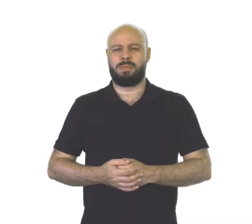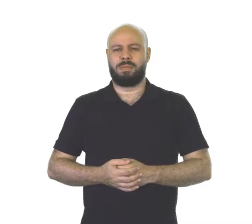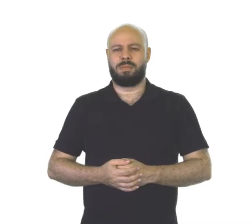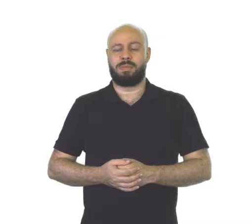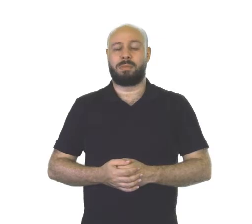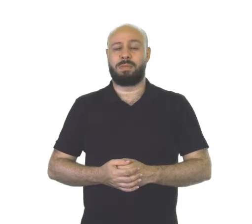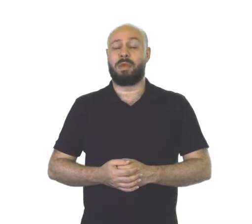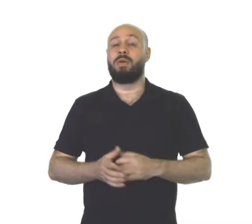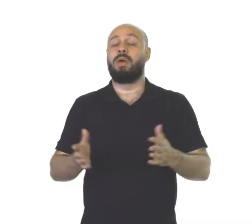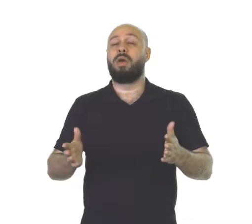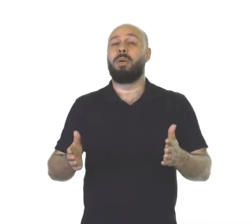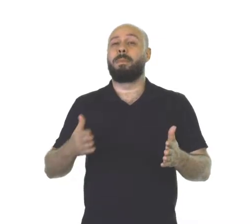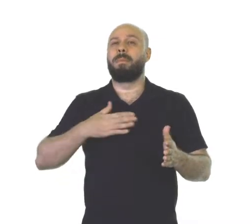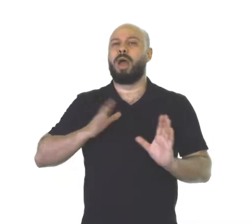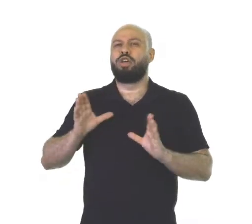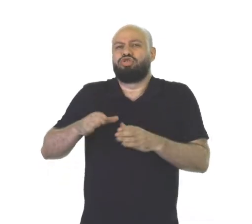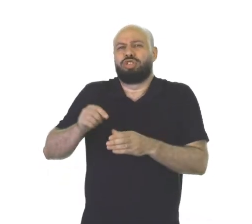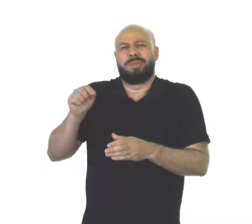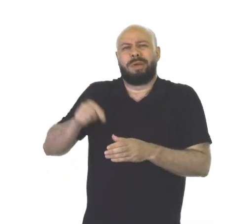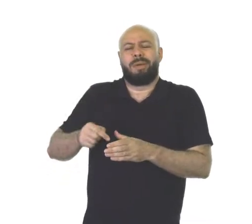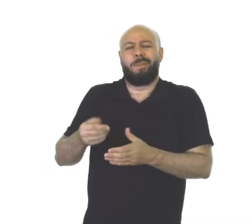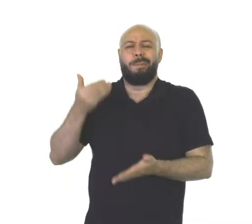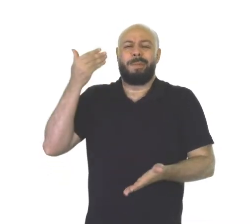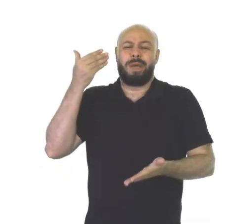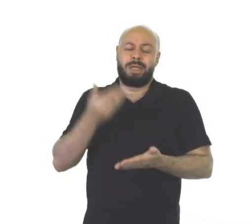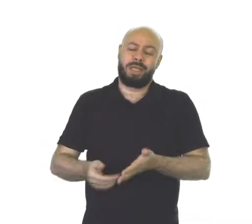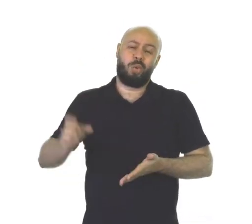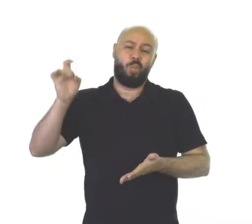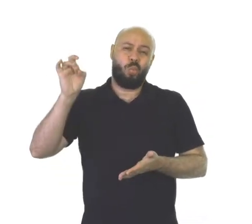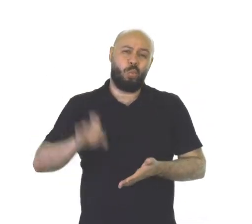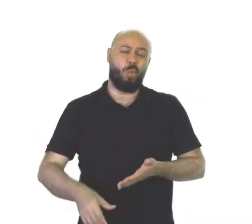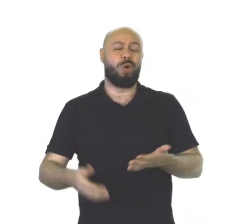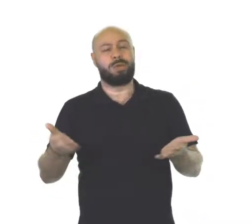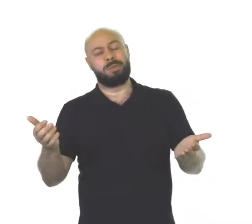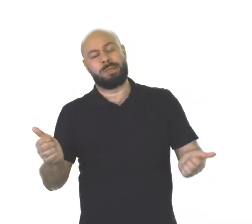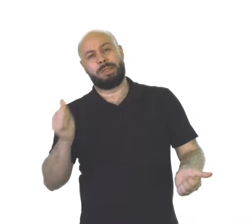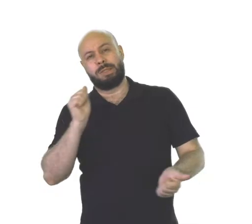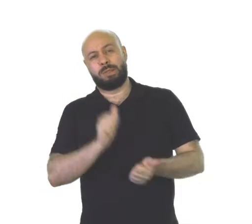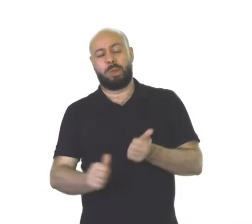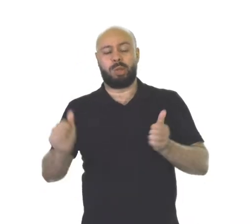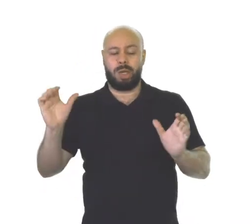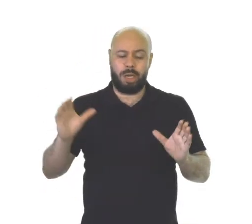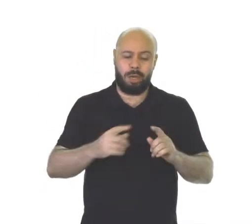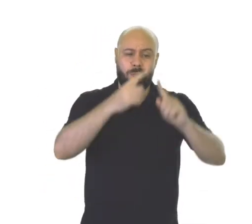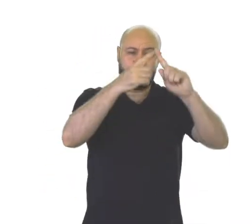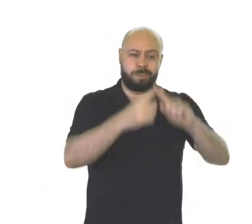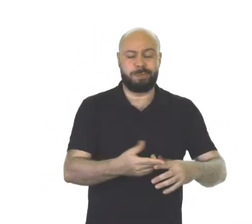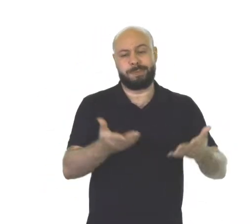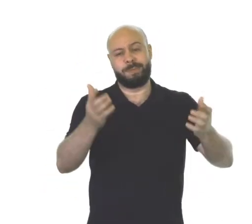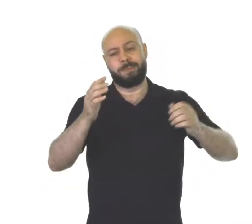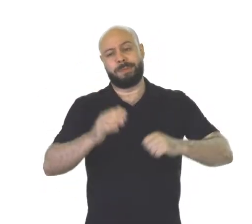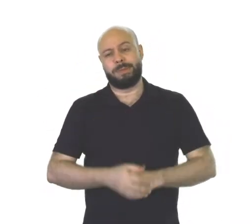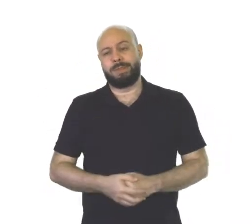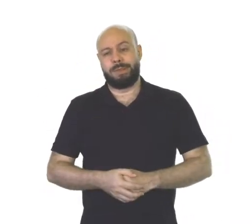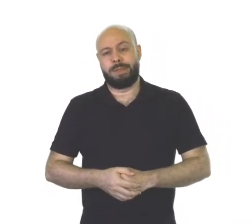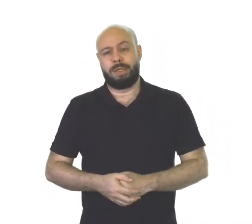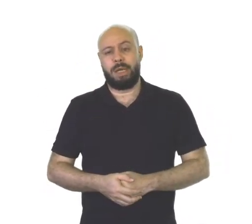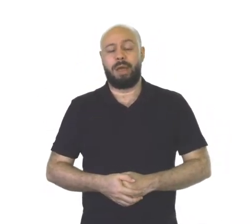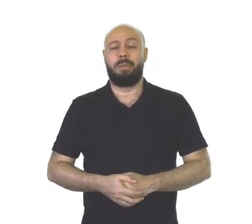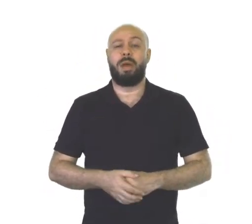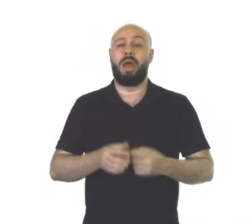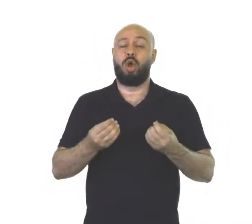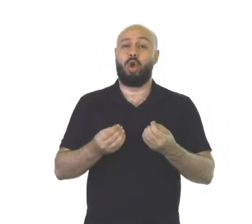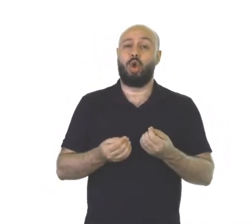seja, meu time perdeu o último jogo da temporada. Né? Como um